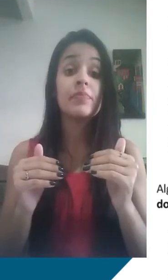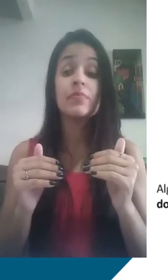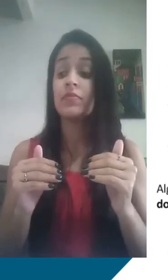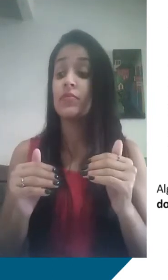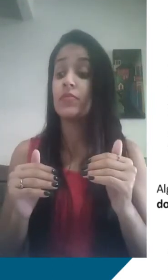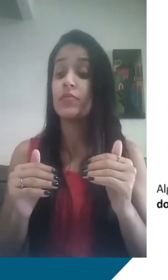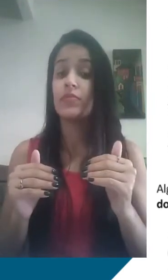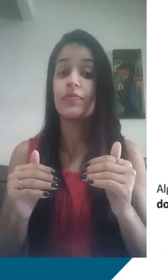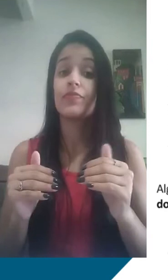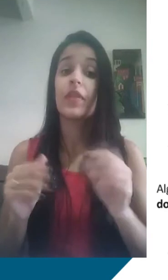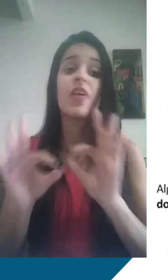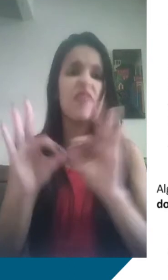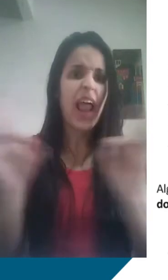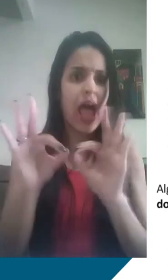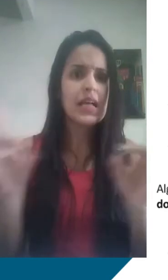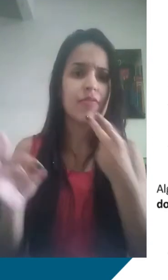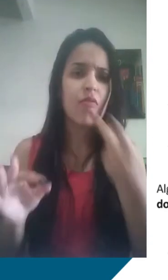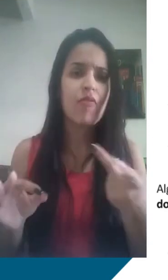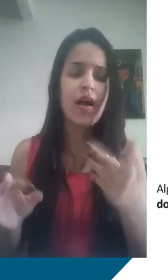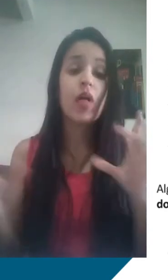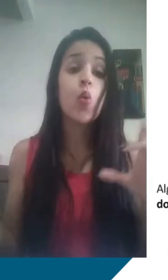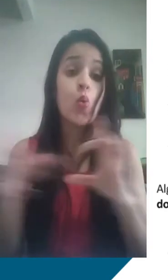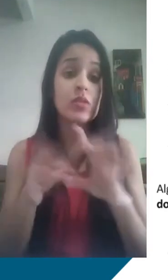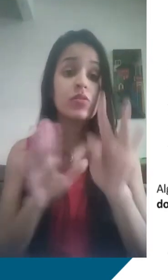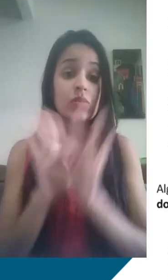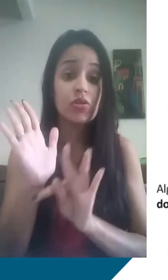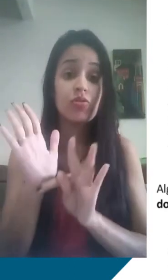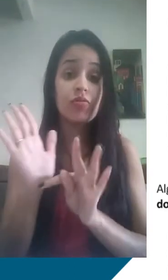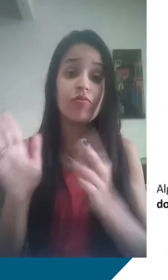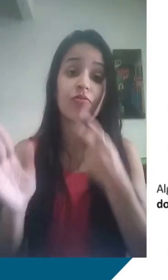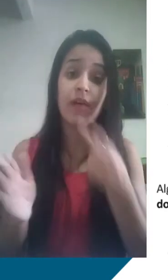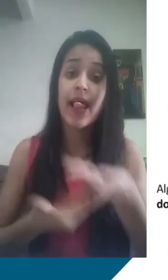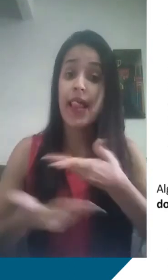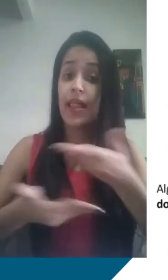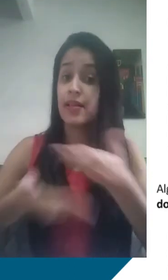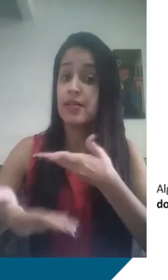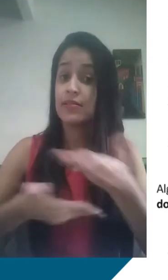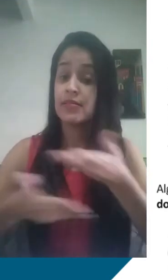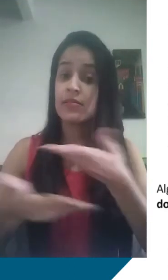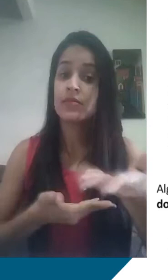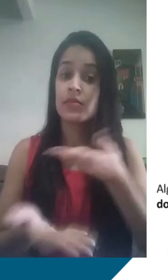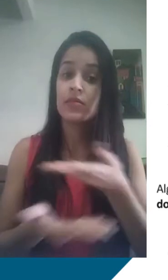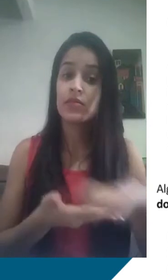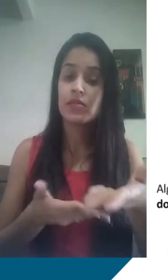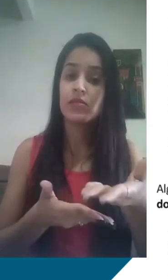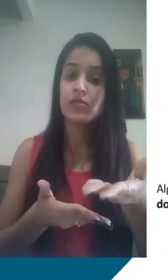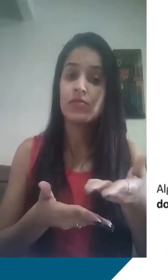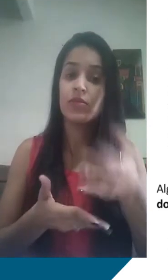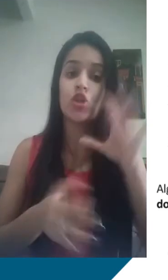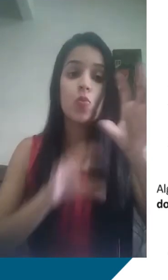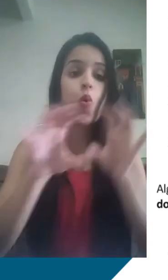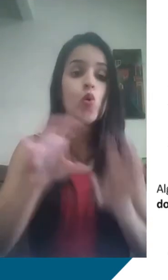texto, há uma afirmação conceitual sobre coesão textual que aborda a relação entre as porções